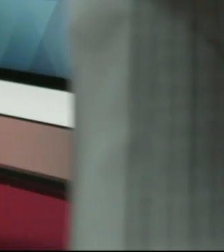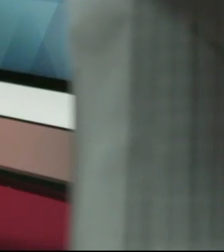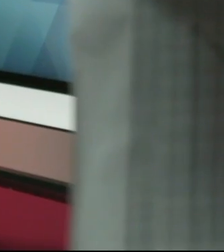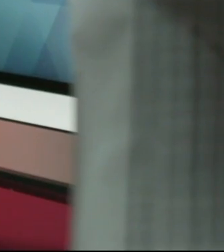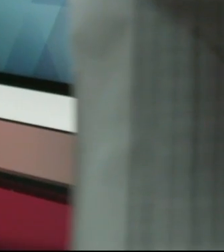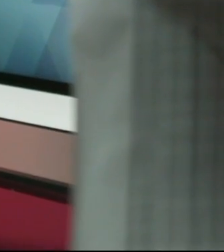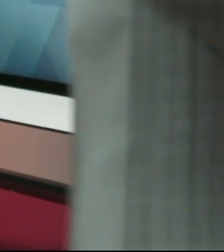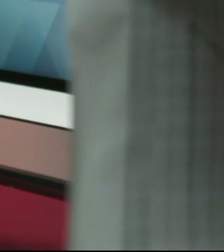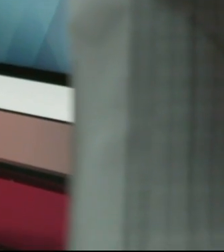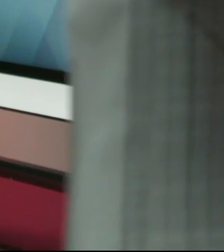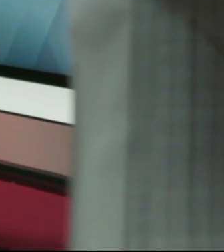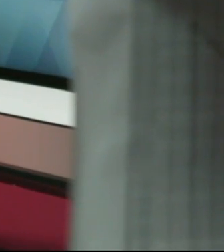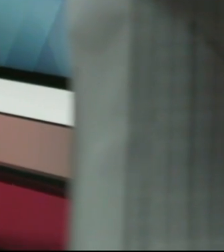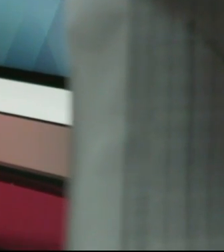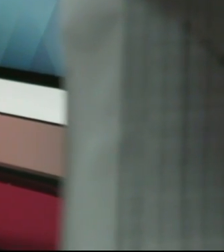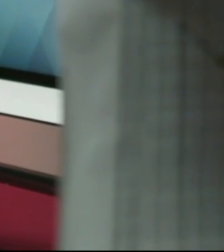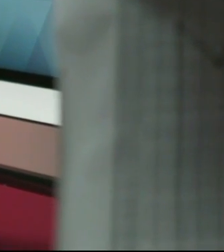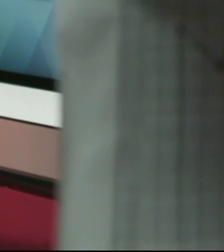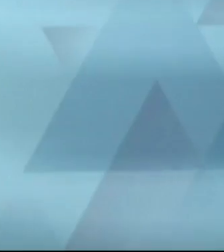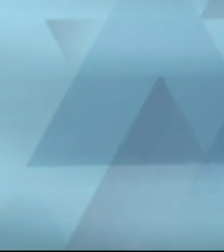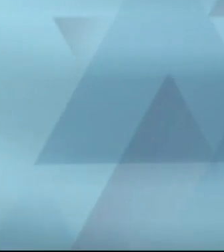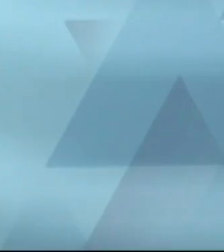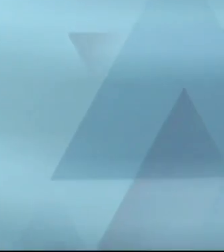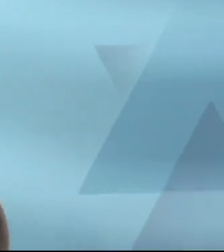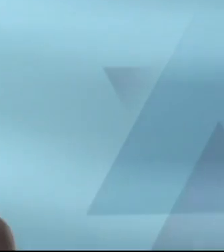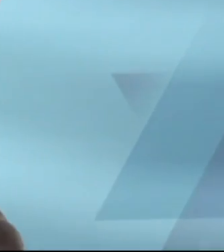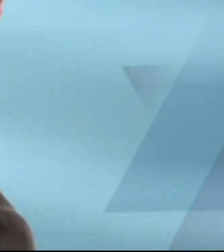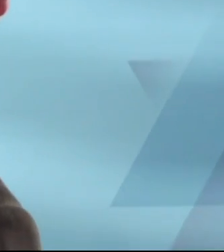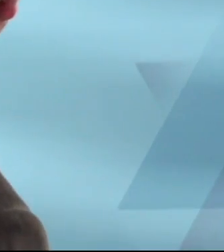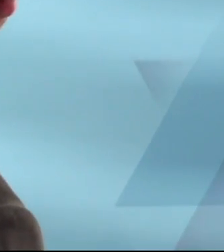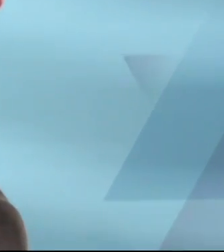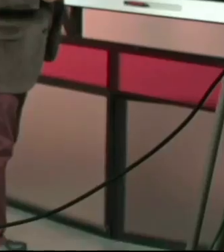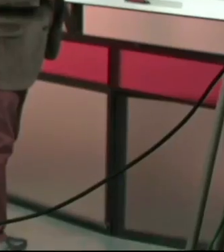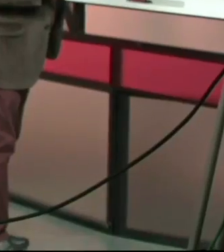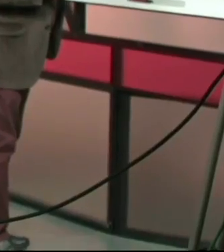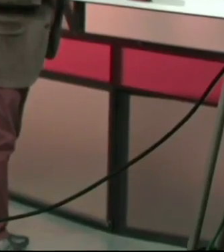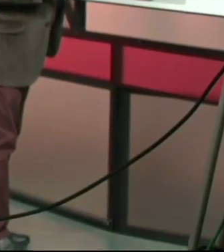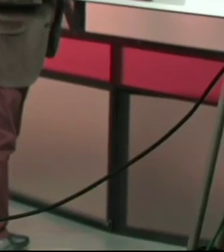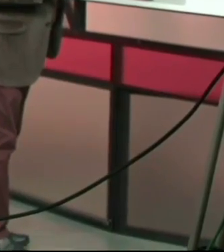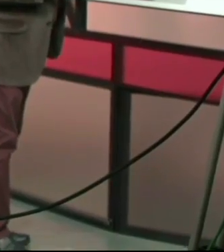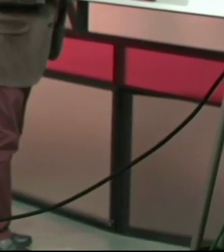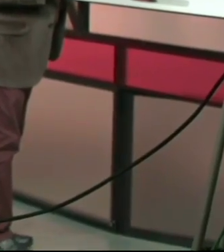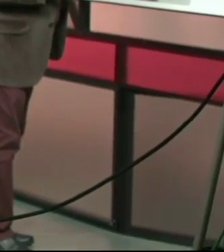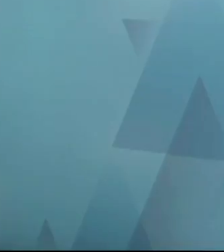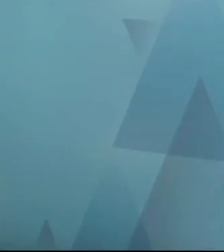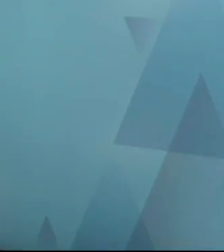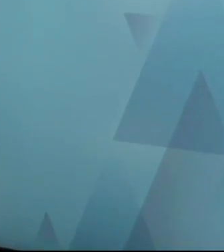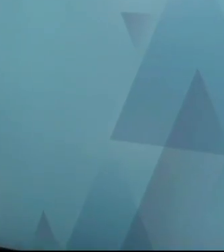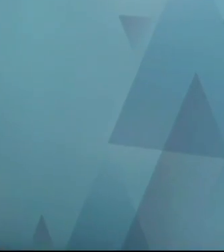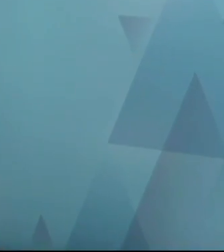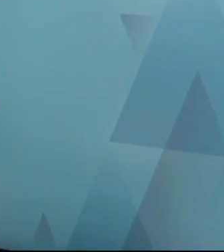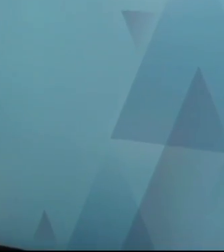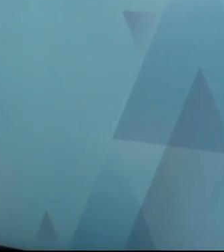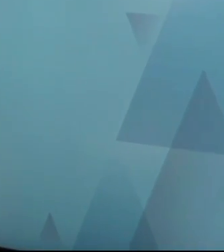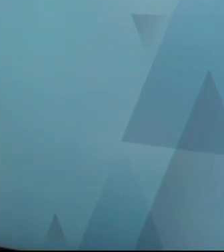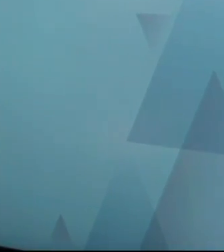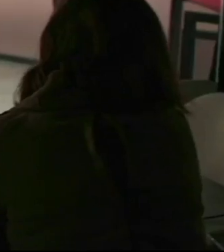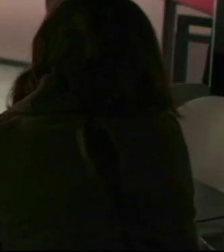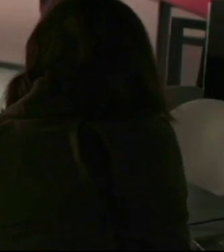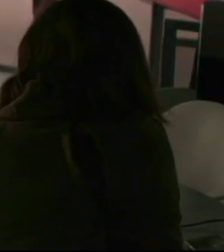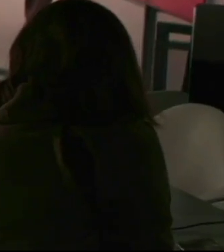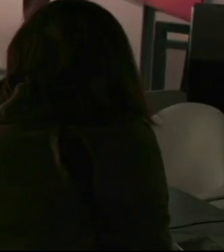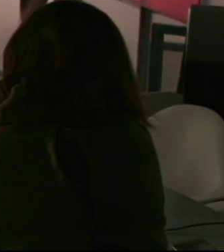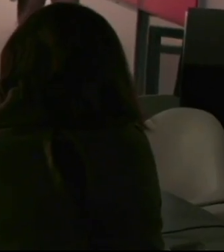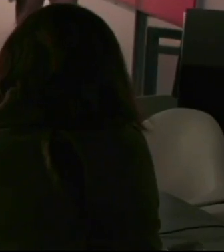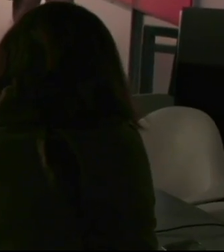é uma função e como universidade estadual paulista pública e gratuita ela tem um padrão de excelência que os alunos vão